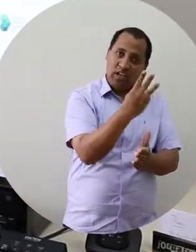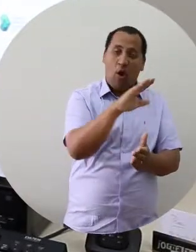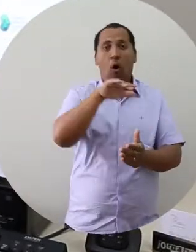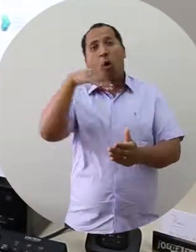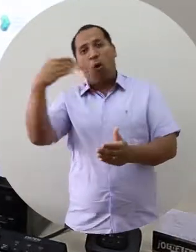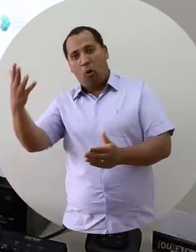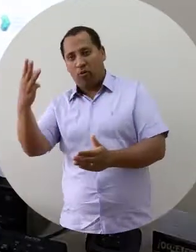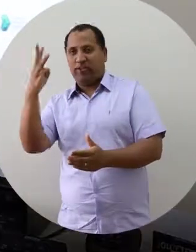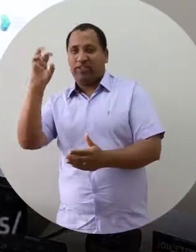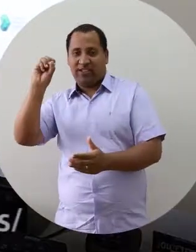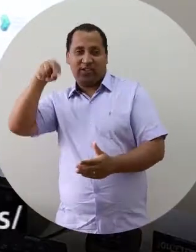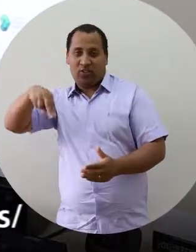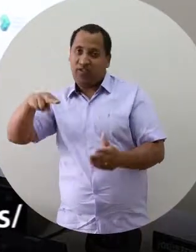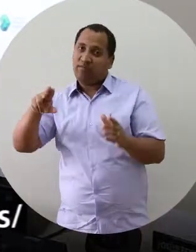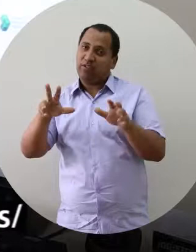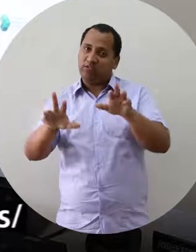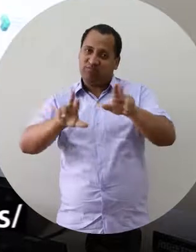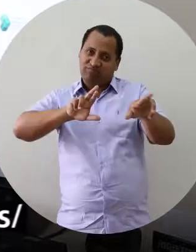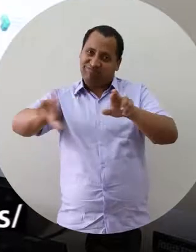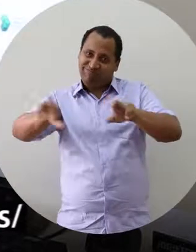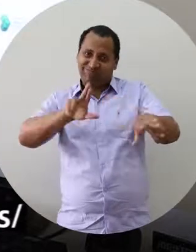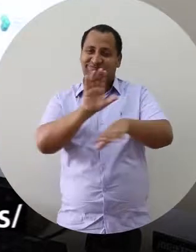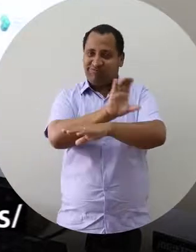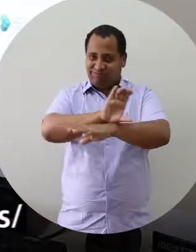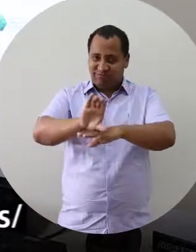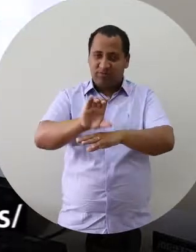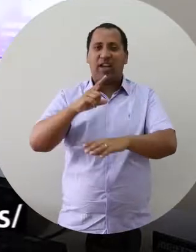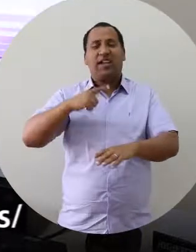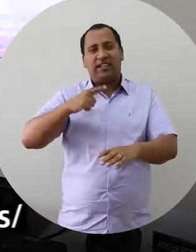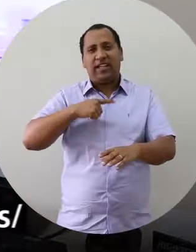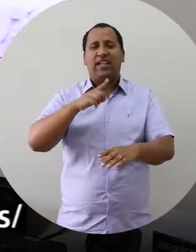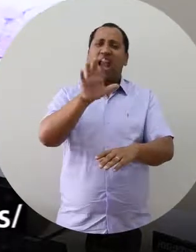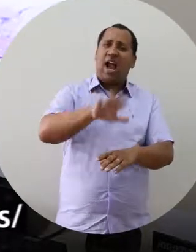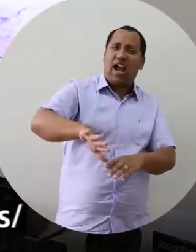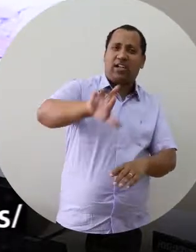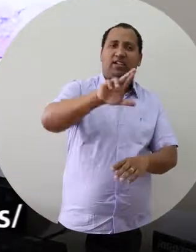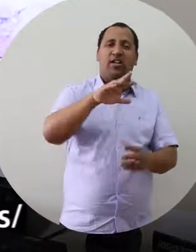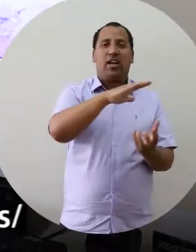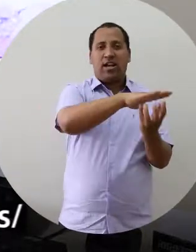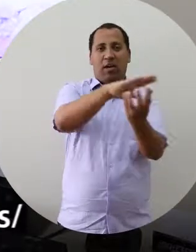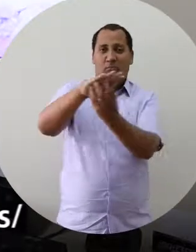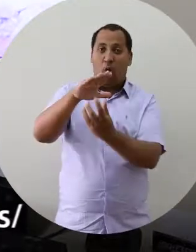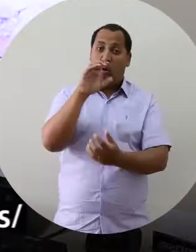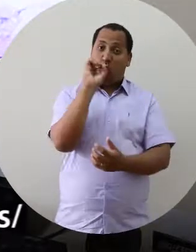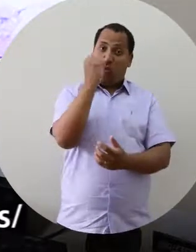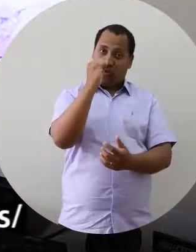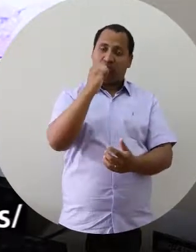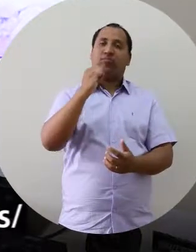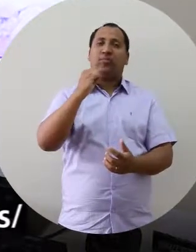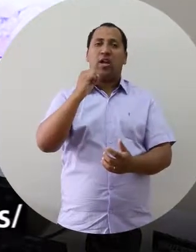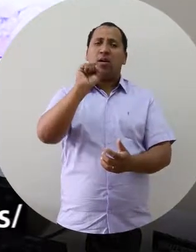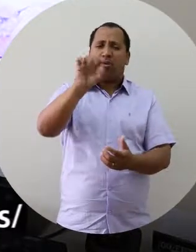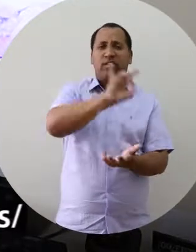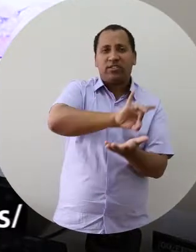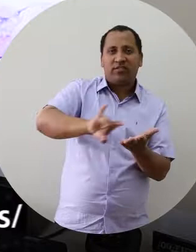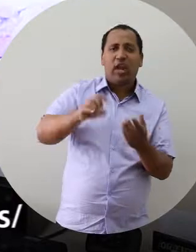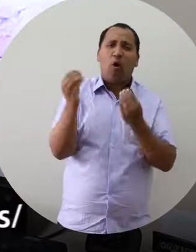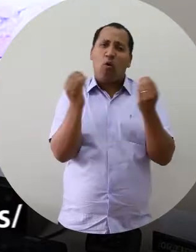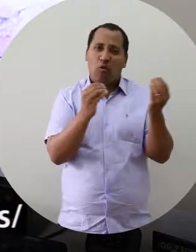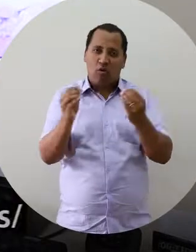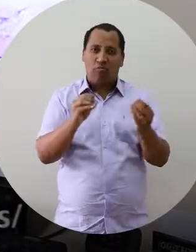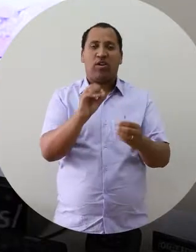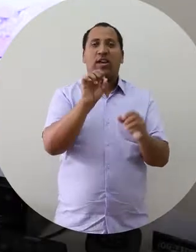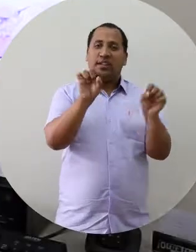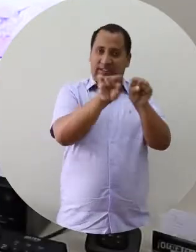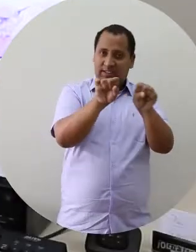de novembro, dependendo do curso. Há oportunidades em diferentes áreas em 8 campi. As inscrições podem ser feitas no sistema de